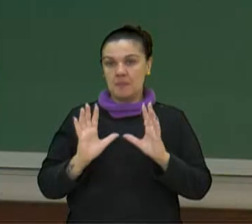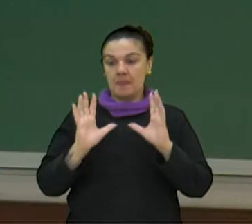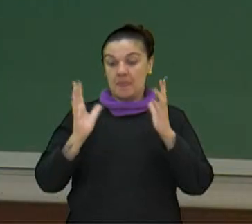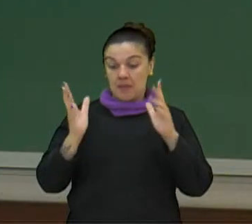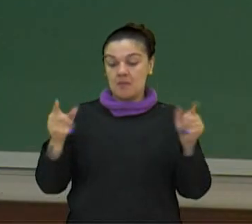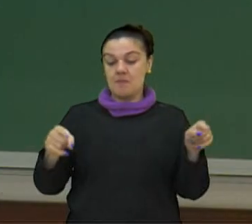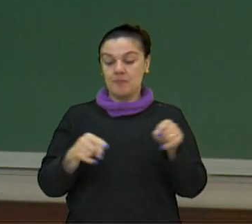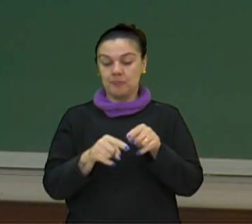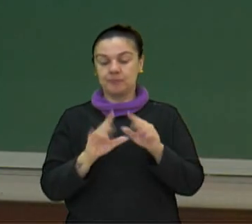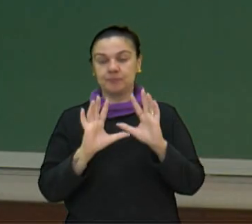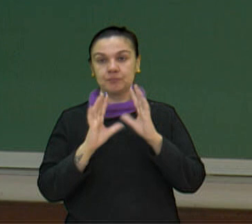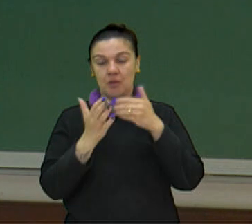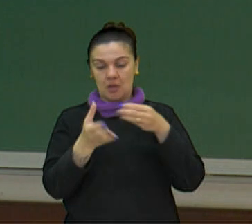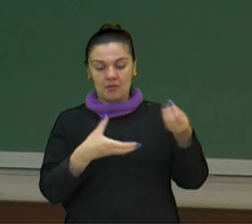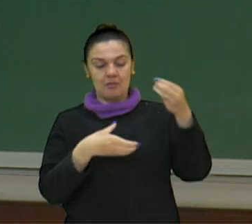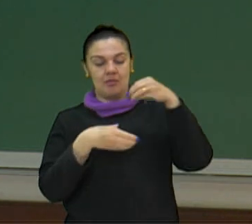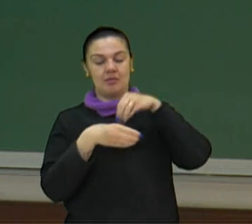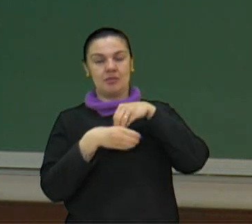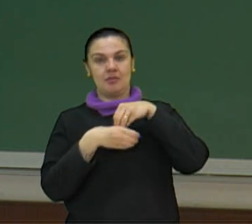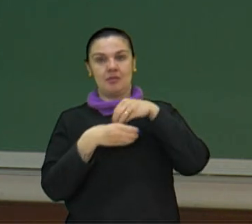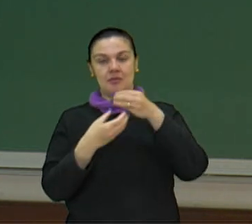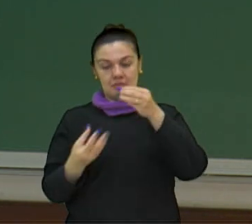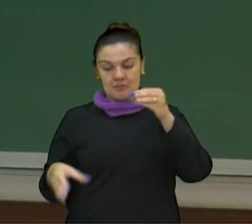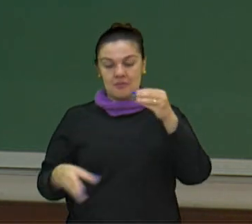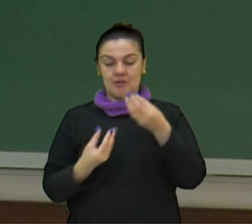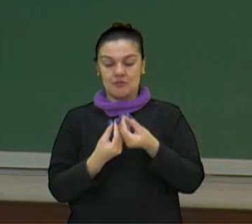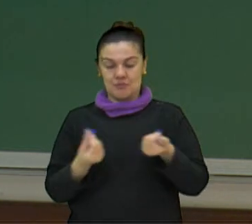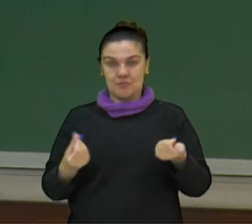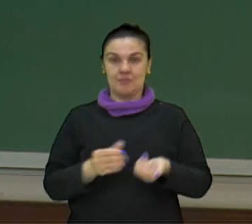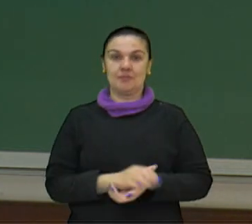causalidade ocorre no interior da substância.